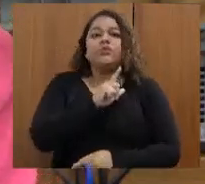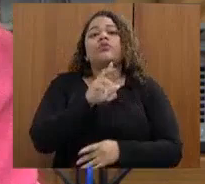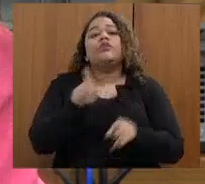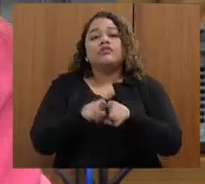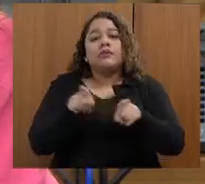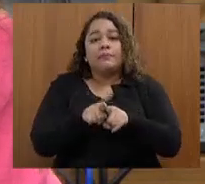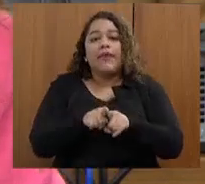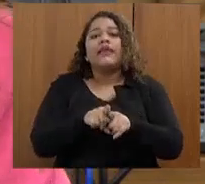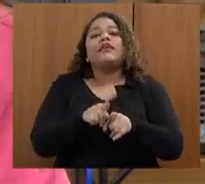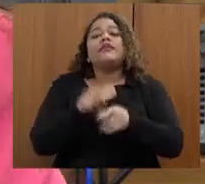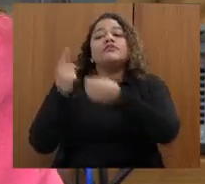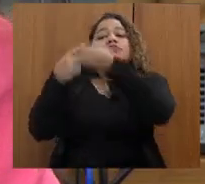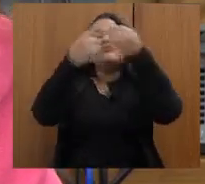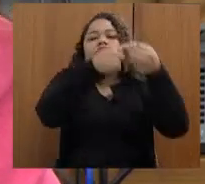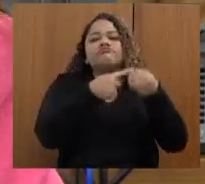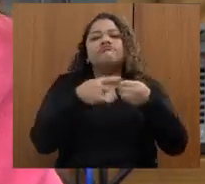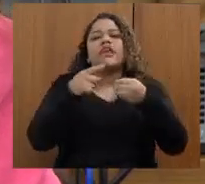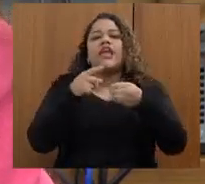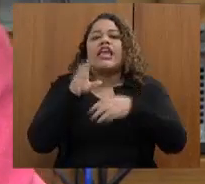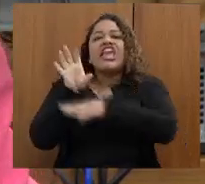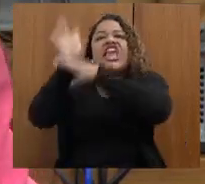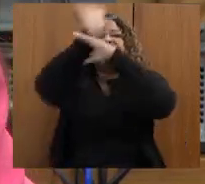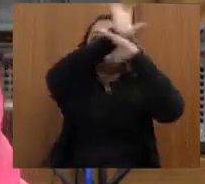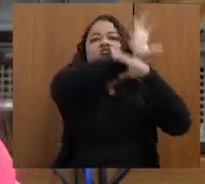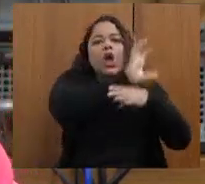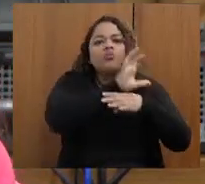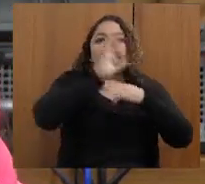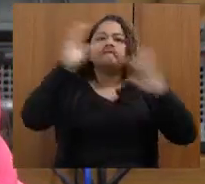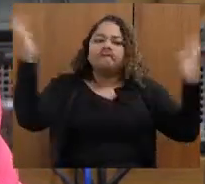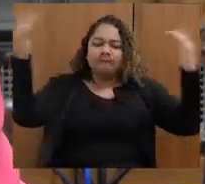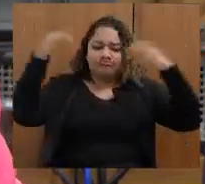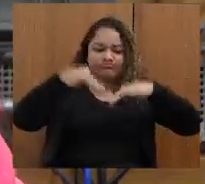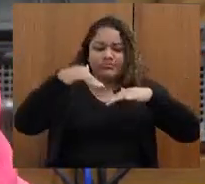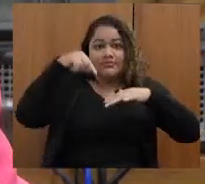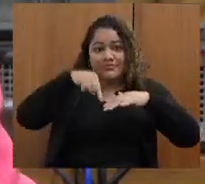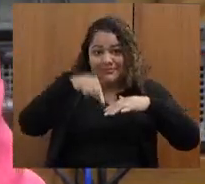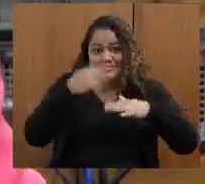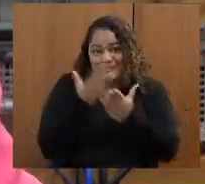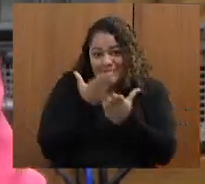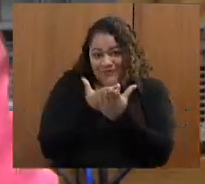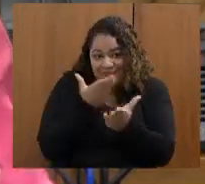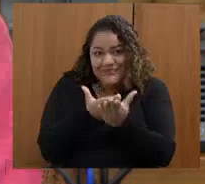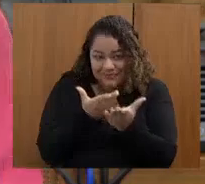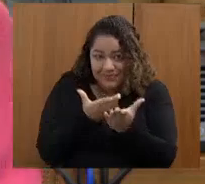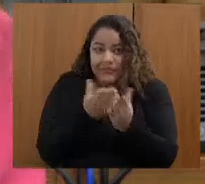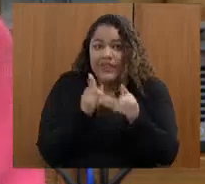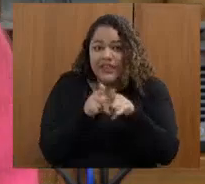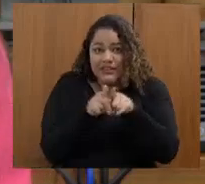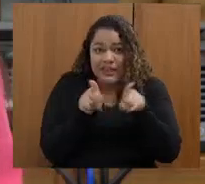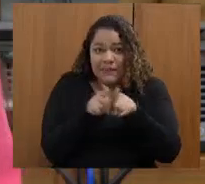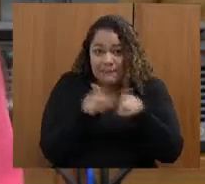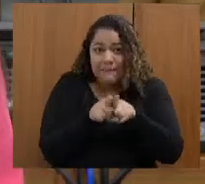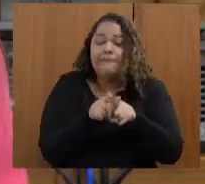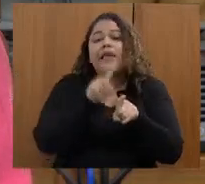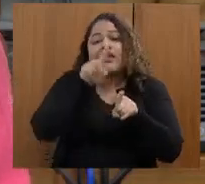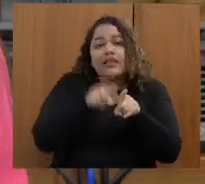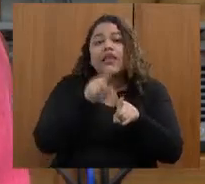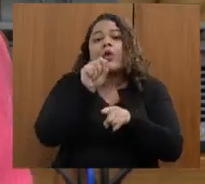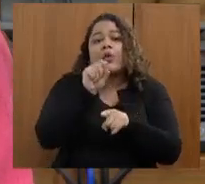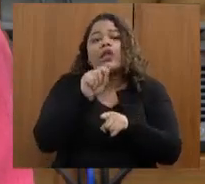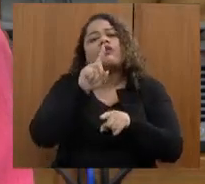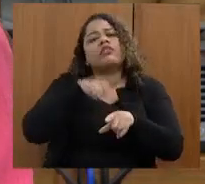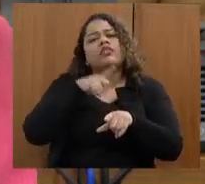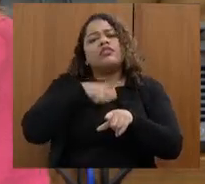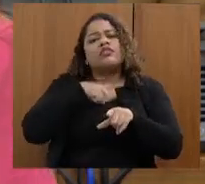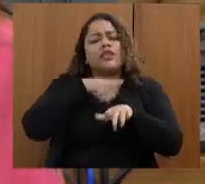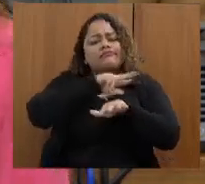e de várias cidades para estudar nas nossas unidades né E a gente tem essa perspectiva que é plural da permanência estudantil e